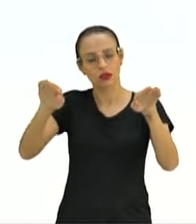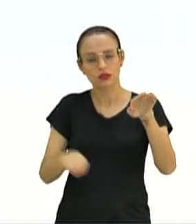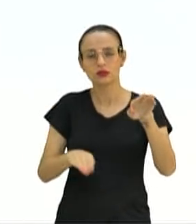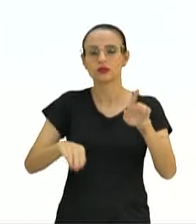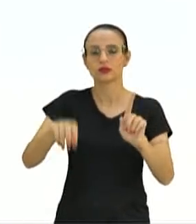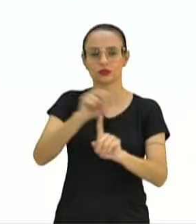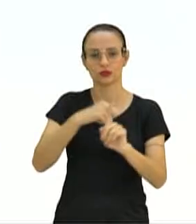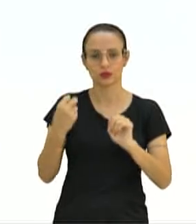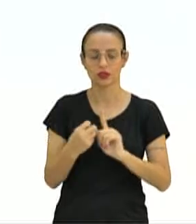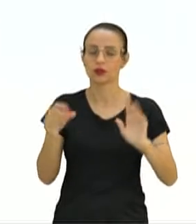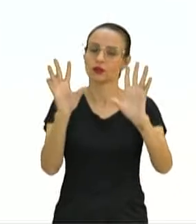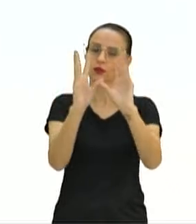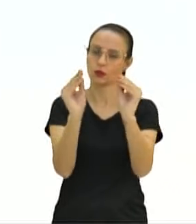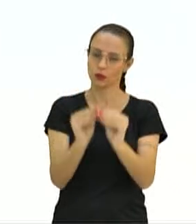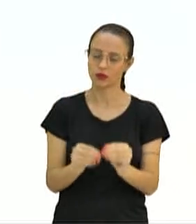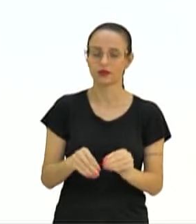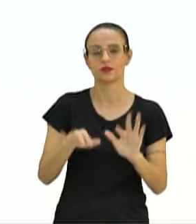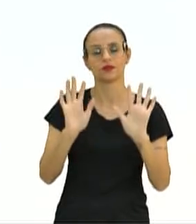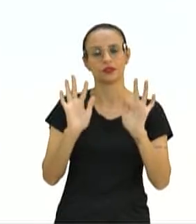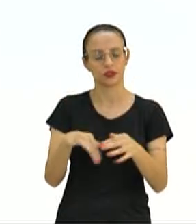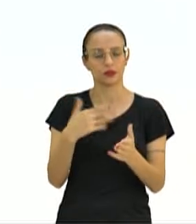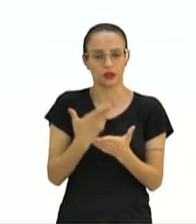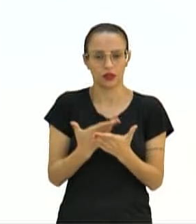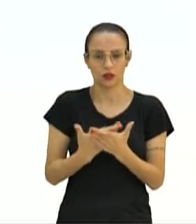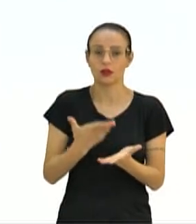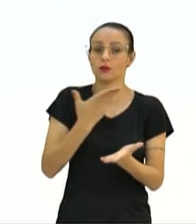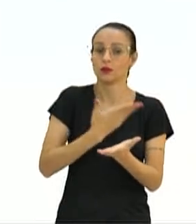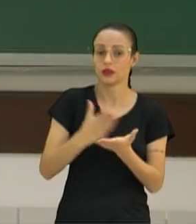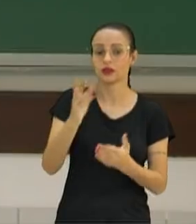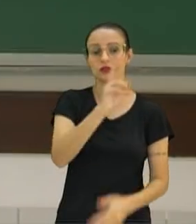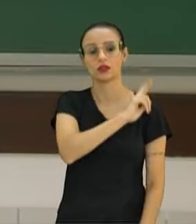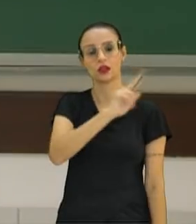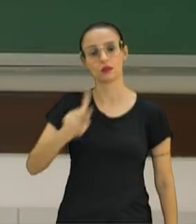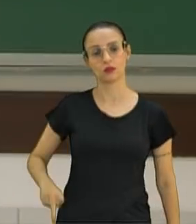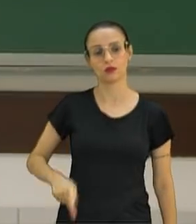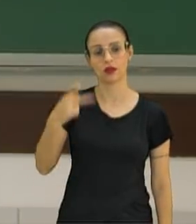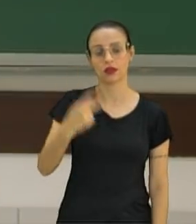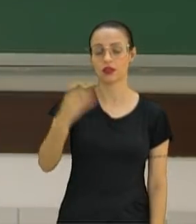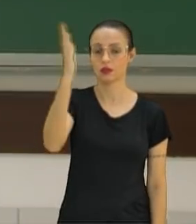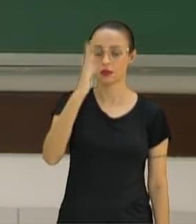nossas considerações, caminhando para o final da aula, né? O início da República no Brasil